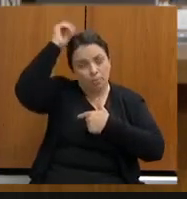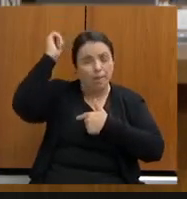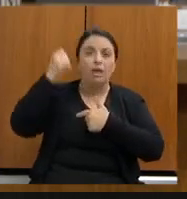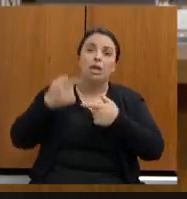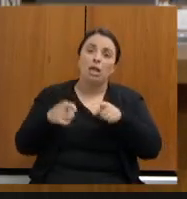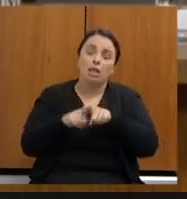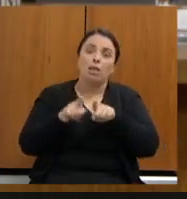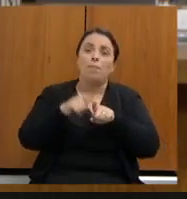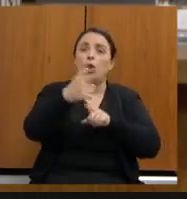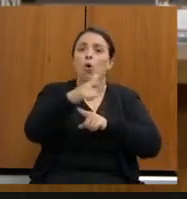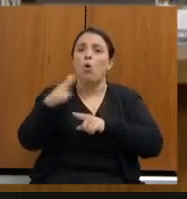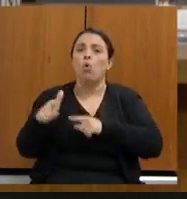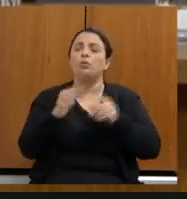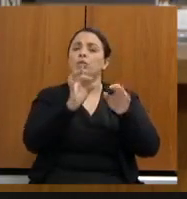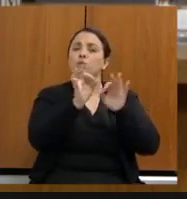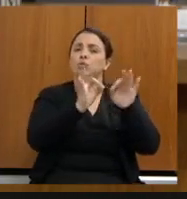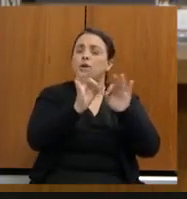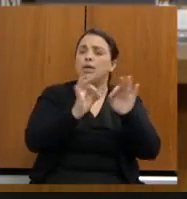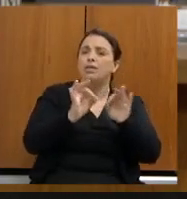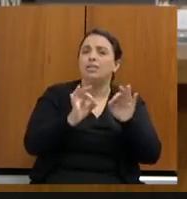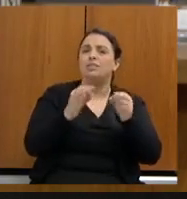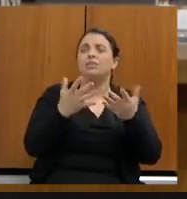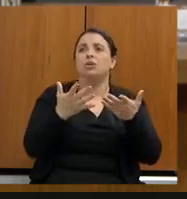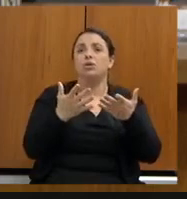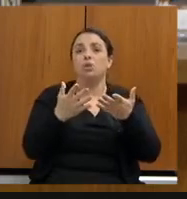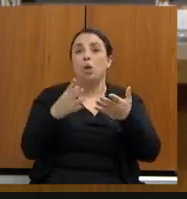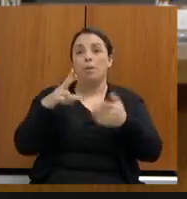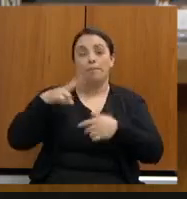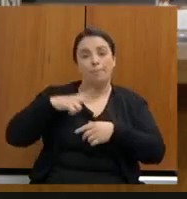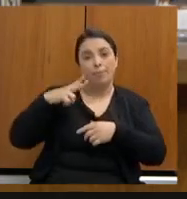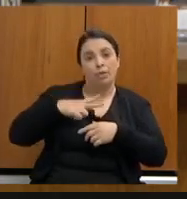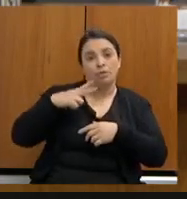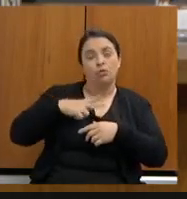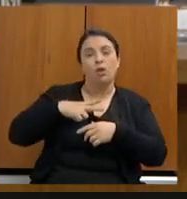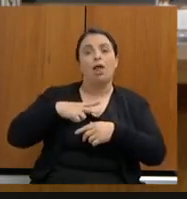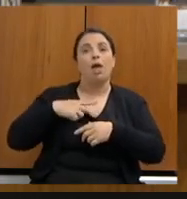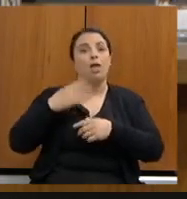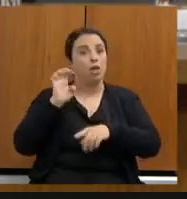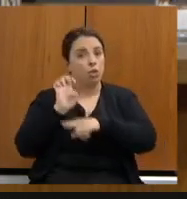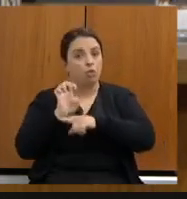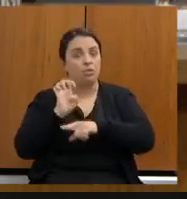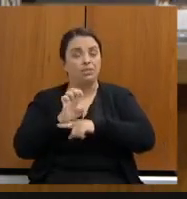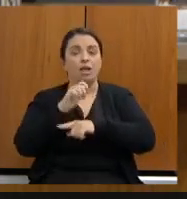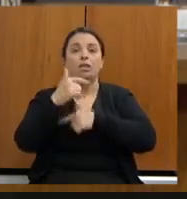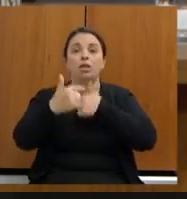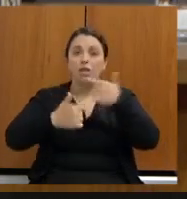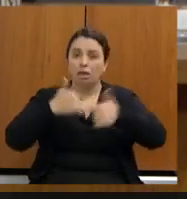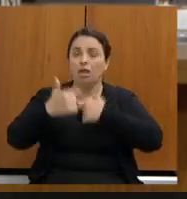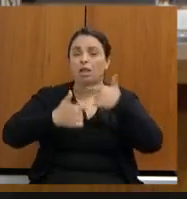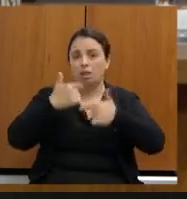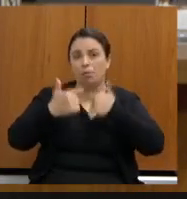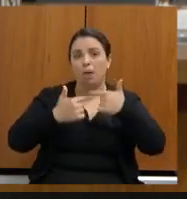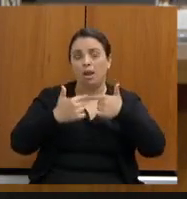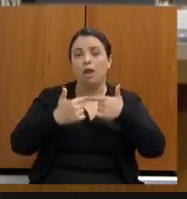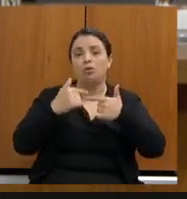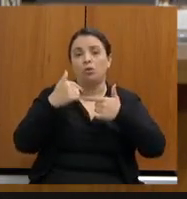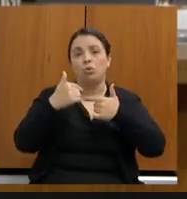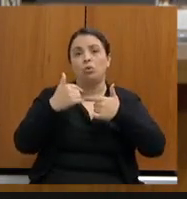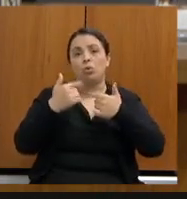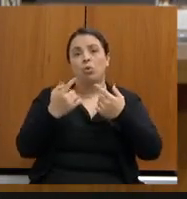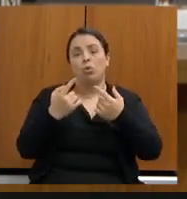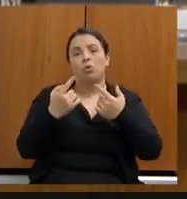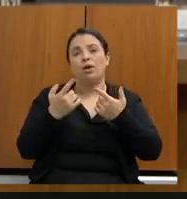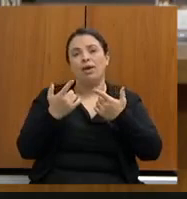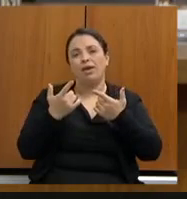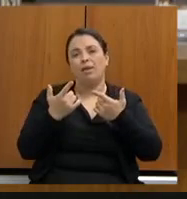outras organizações públicas e privadas que atuaram nessa questão do convide mas